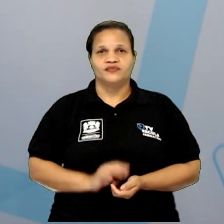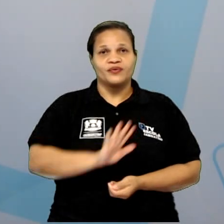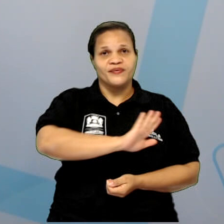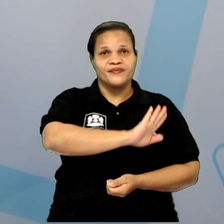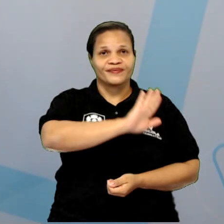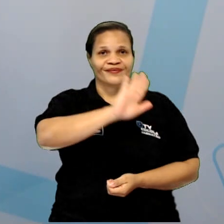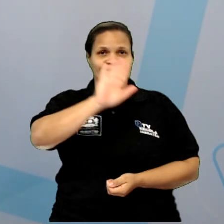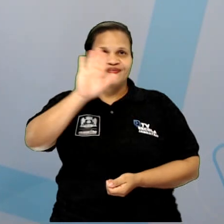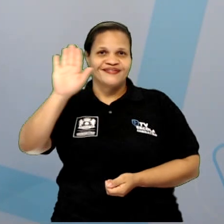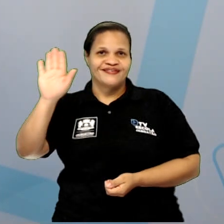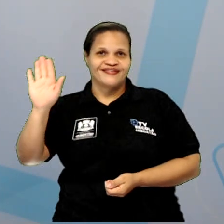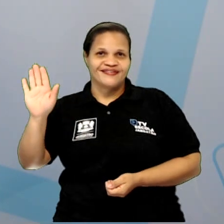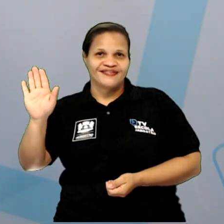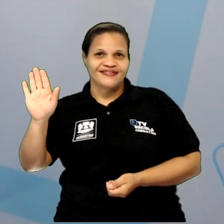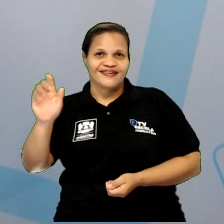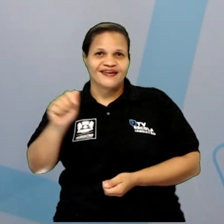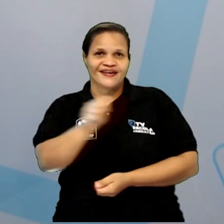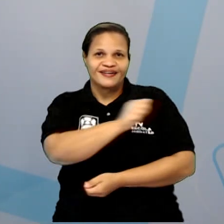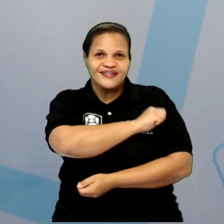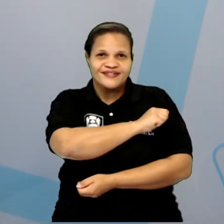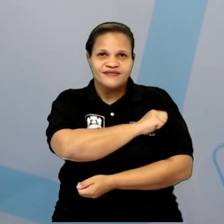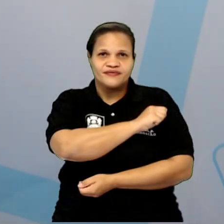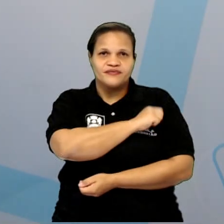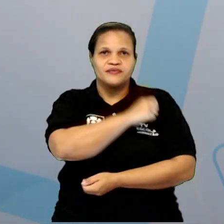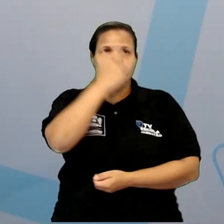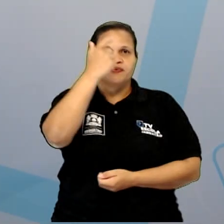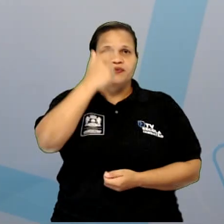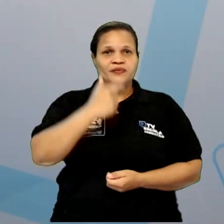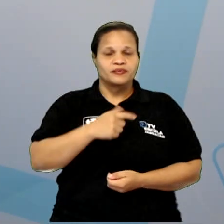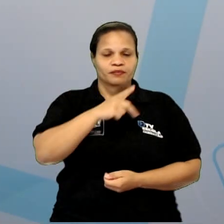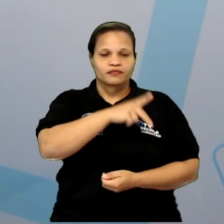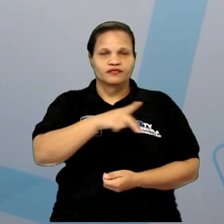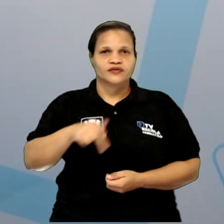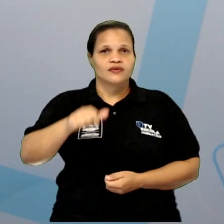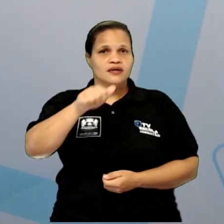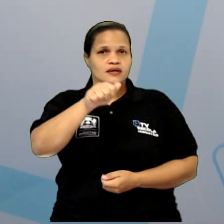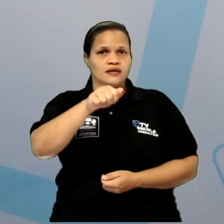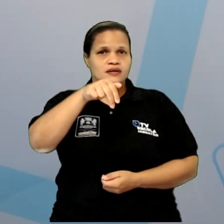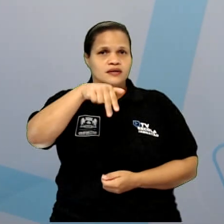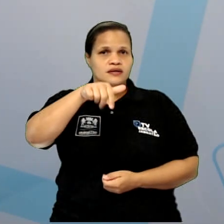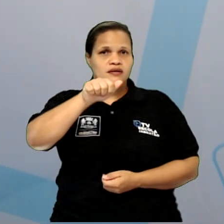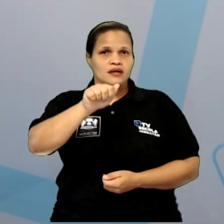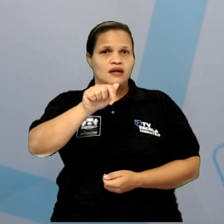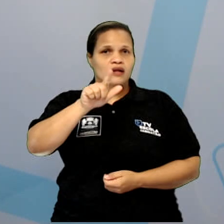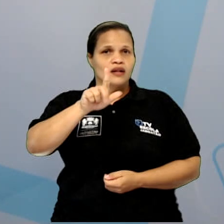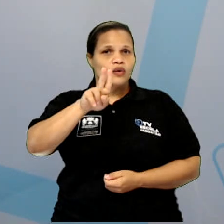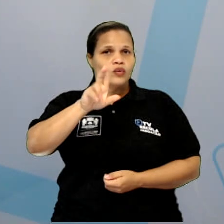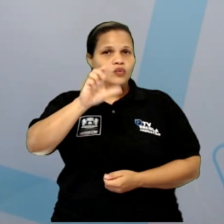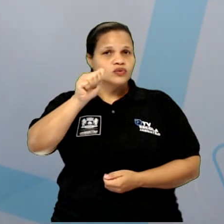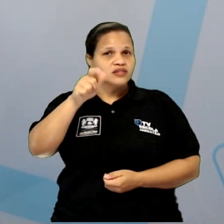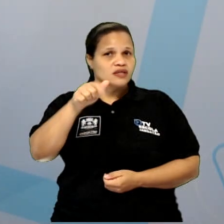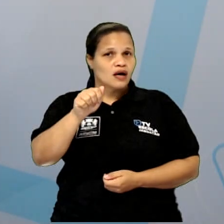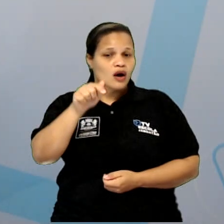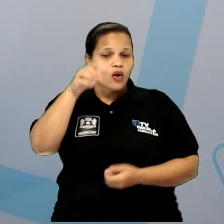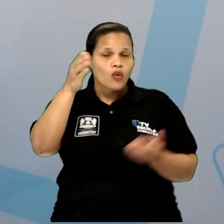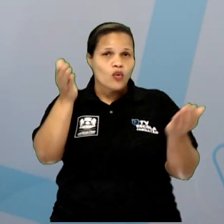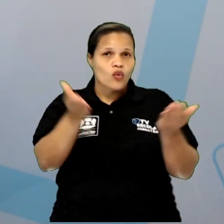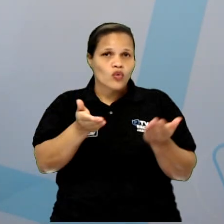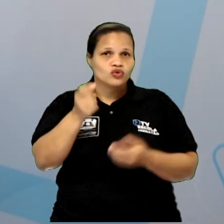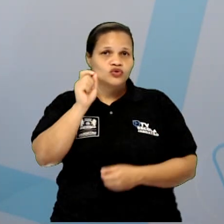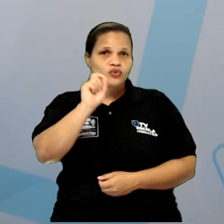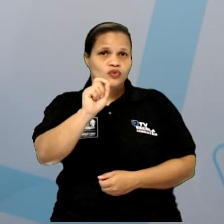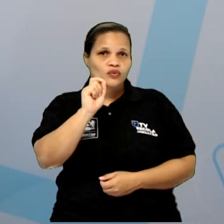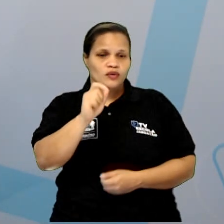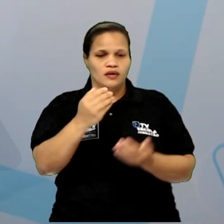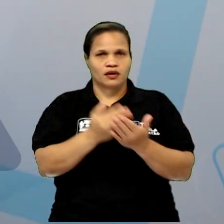Olá estudantes, sou a professora Ana Lúcia e hoje trago para vocês uma aula de arte para os alunos do primeiro ao